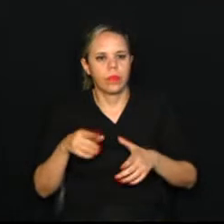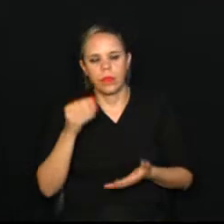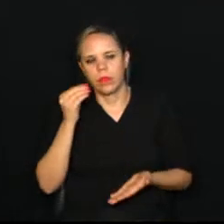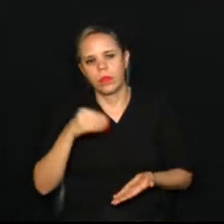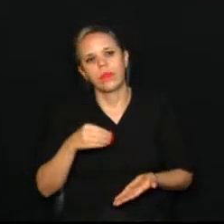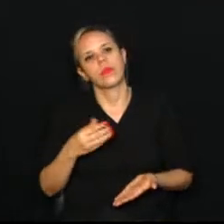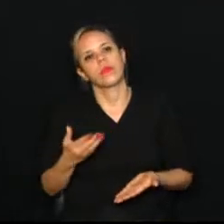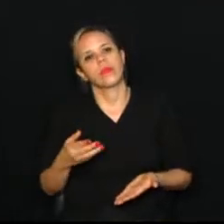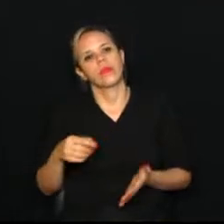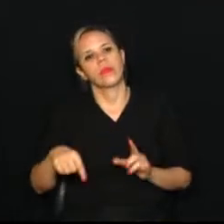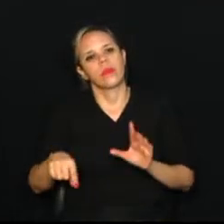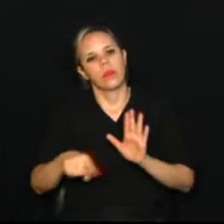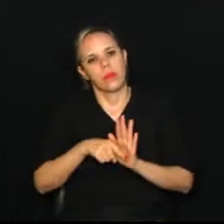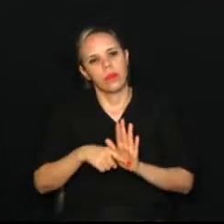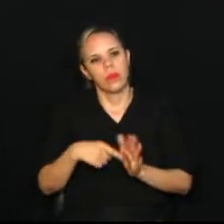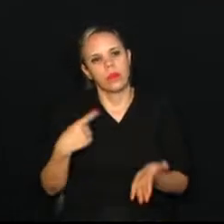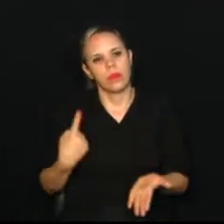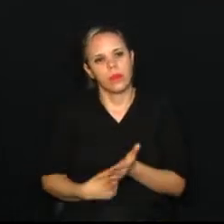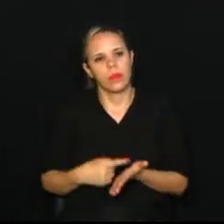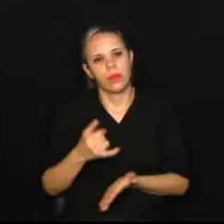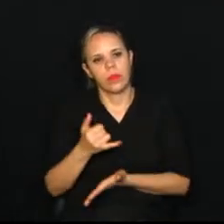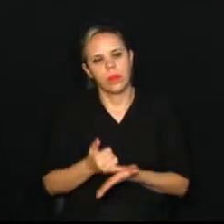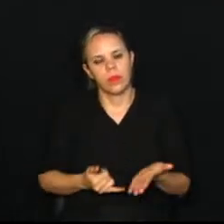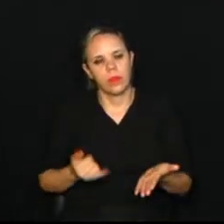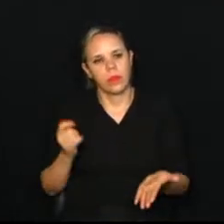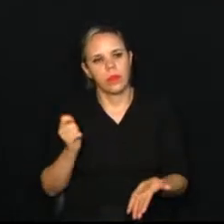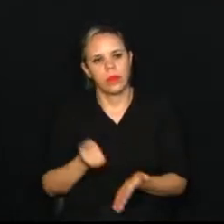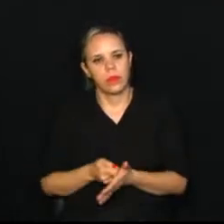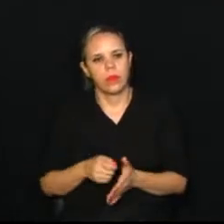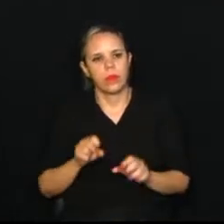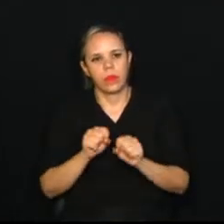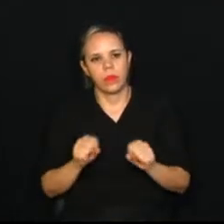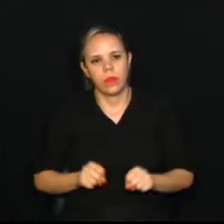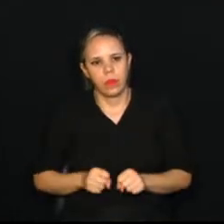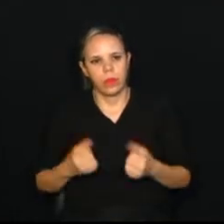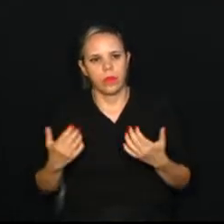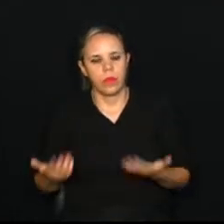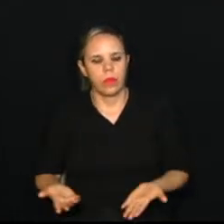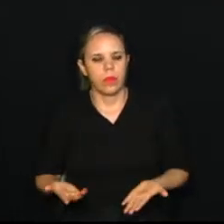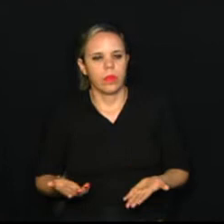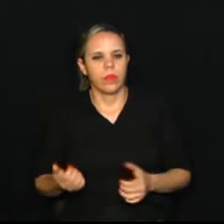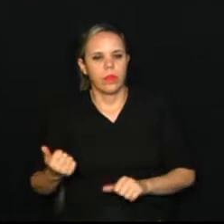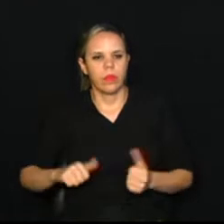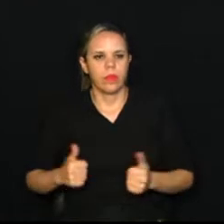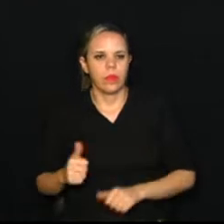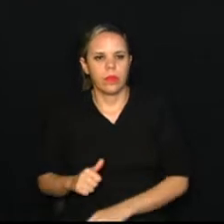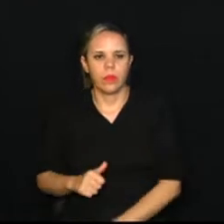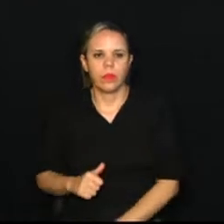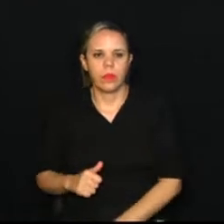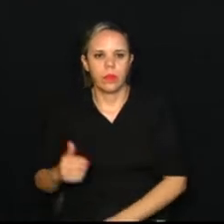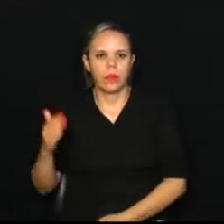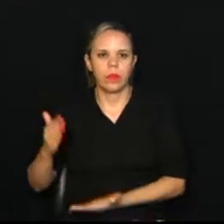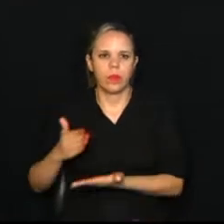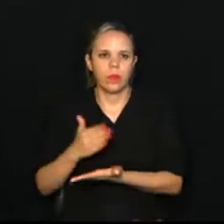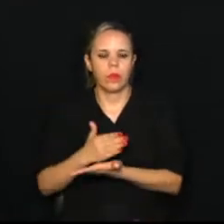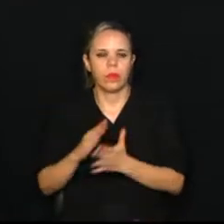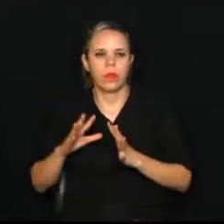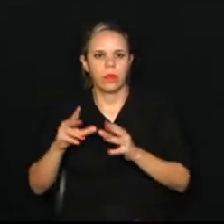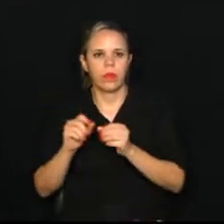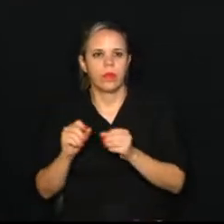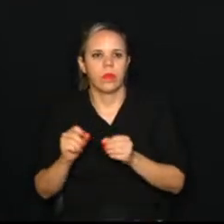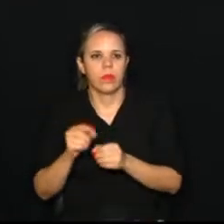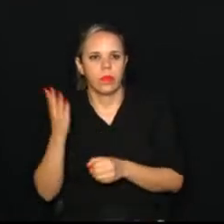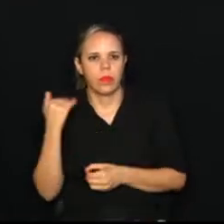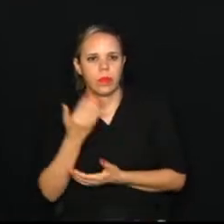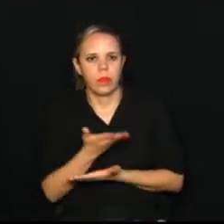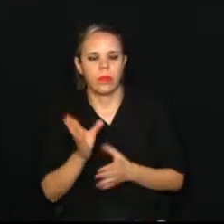negativas, agendamento tributário e até sistema de simulação de parcelamentos. Tudo isso, vocês sabem,